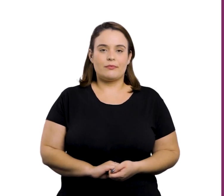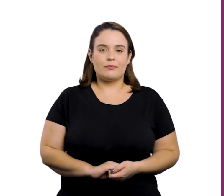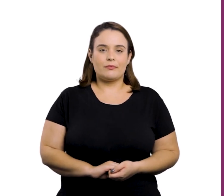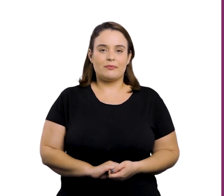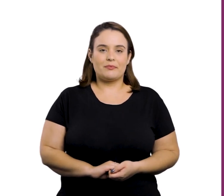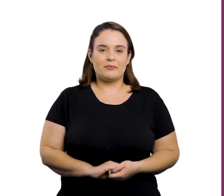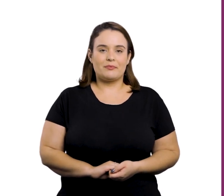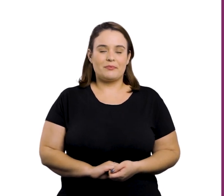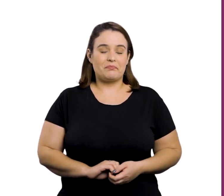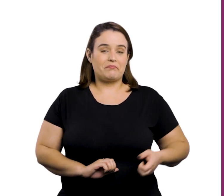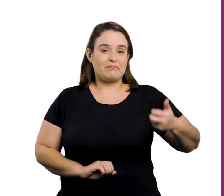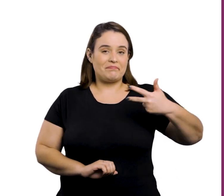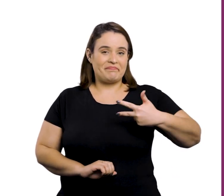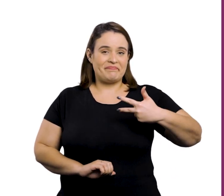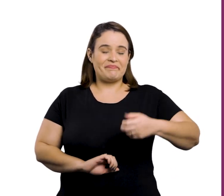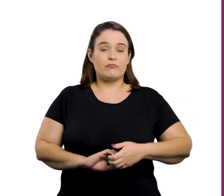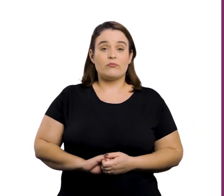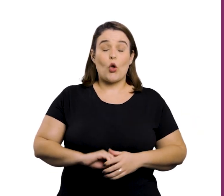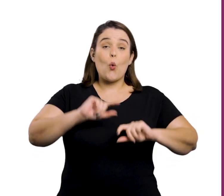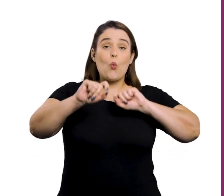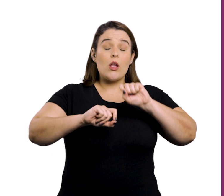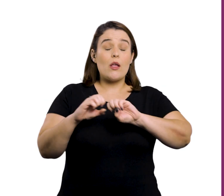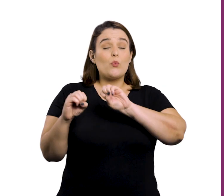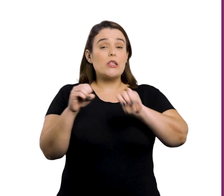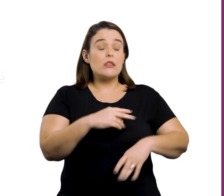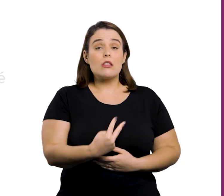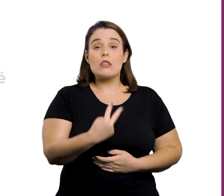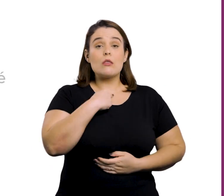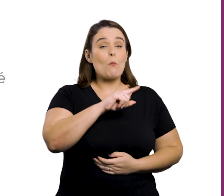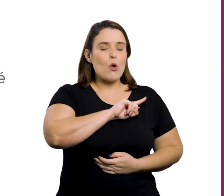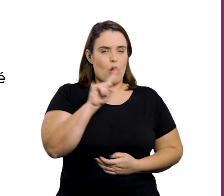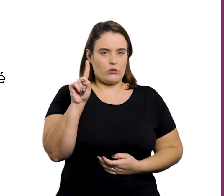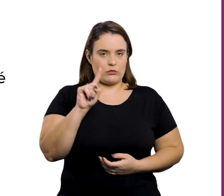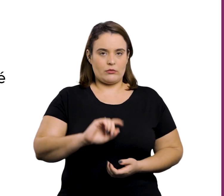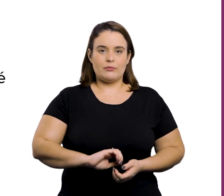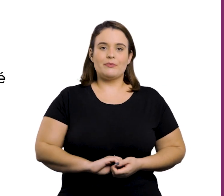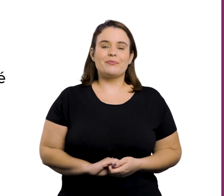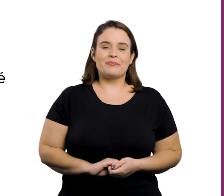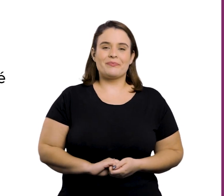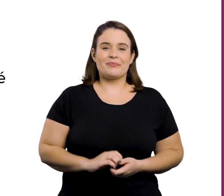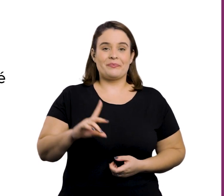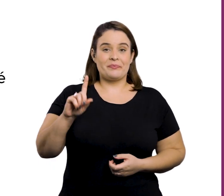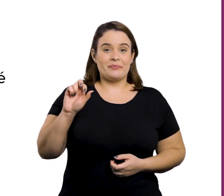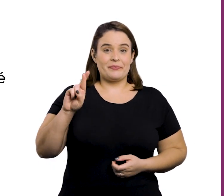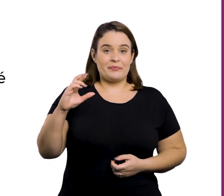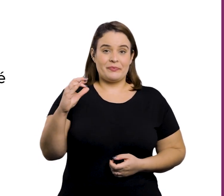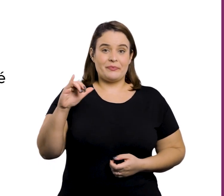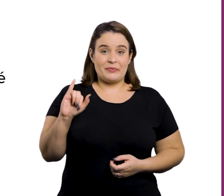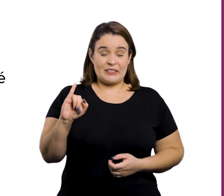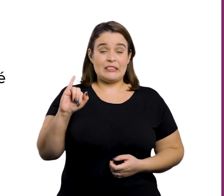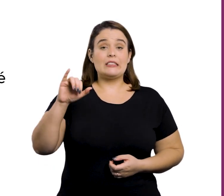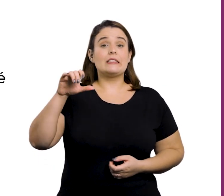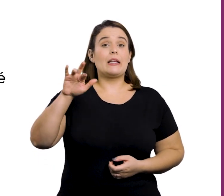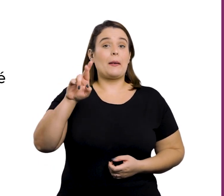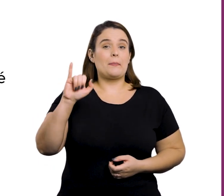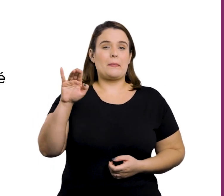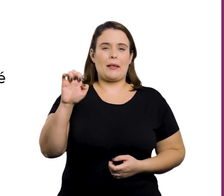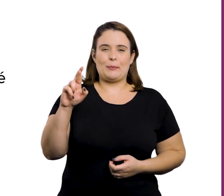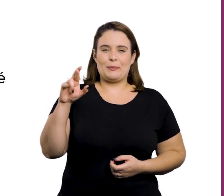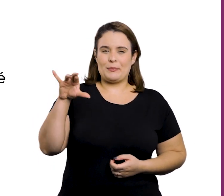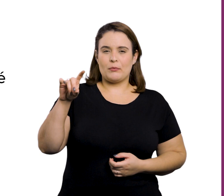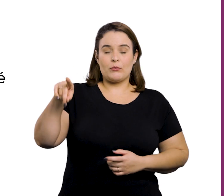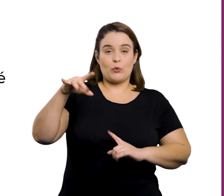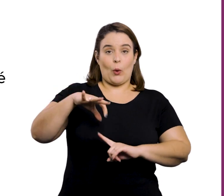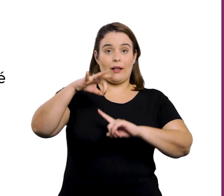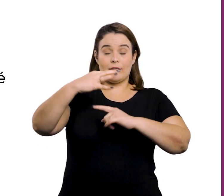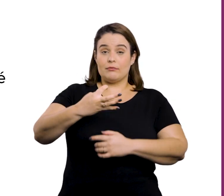3. O que a educação não pode ser? Darcy Ribeiro, em sua conhecida referência, afirmou que a crise